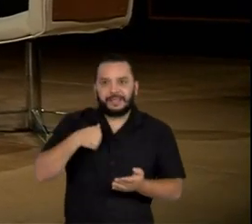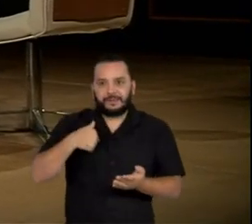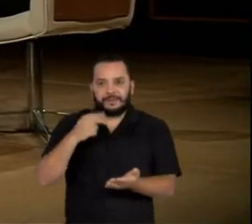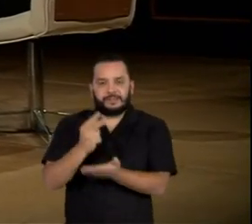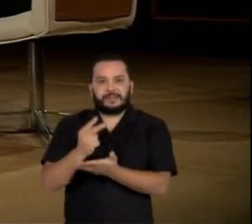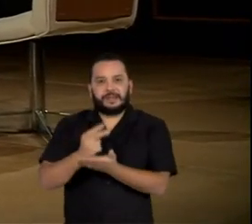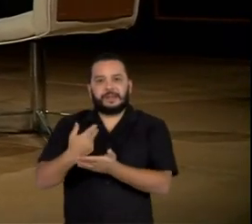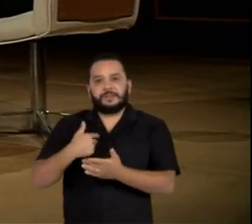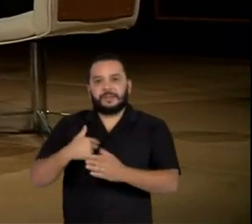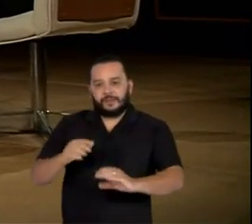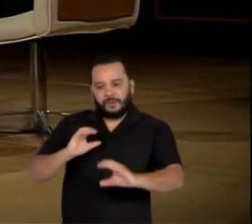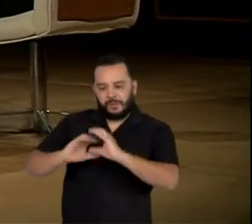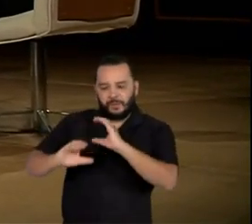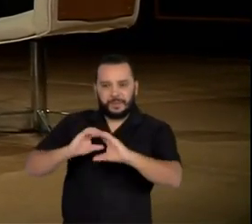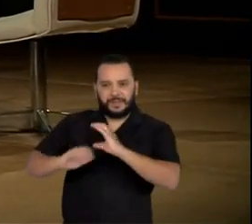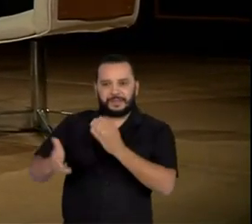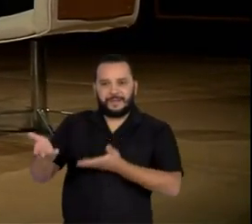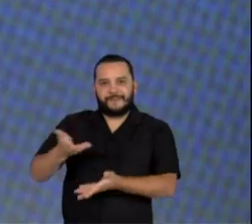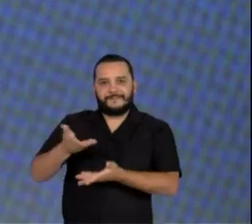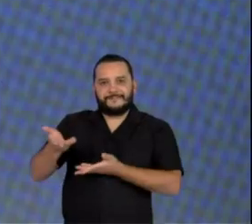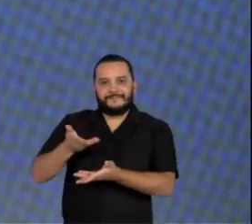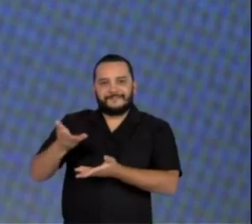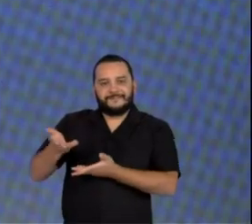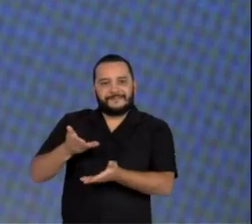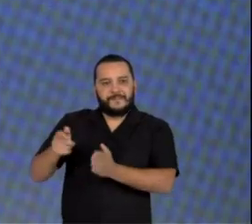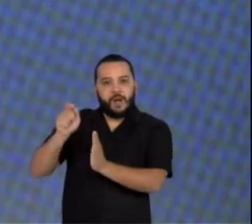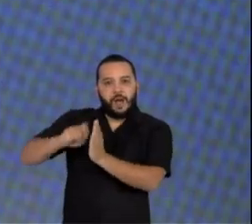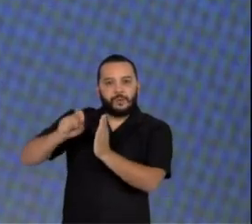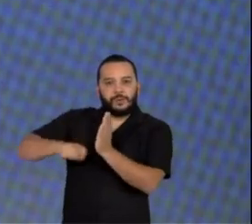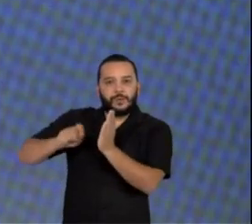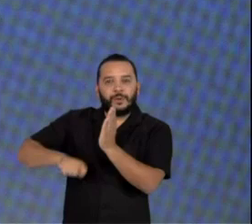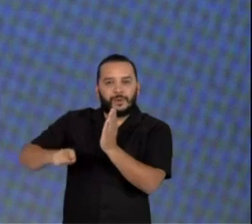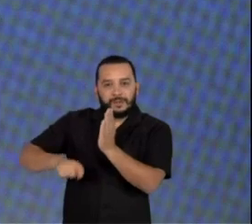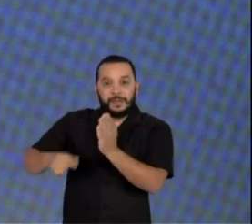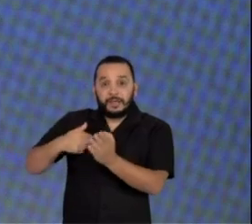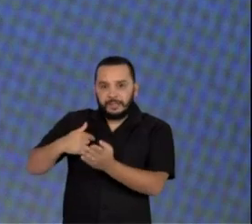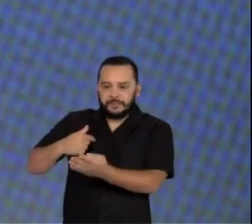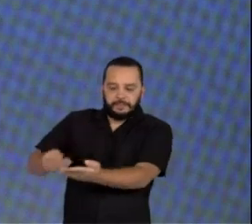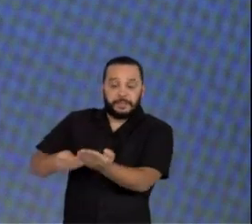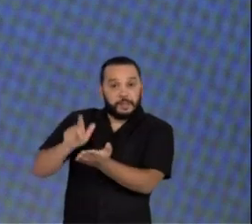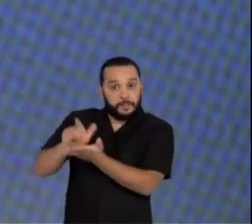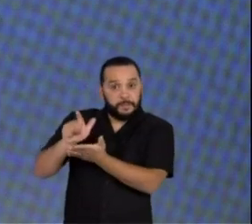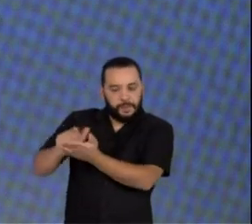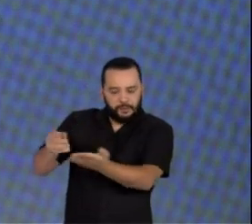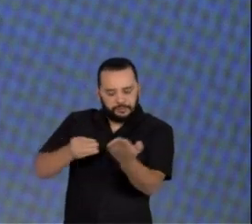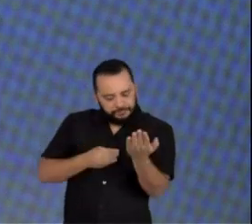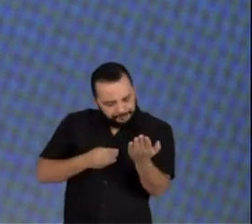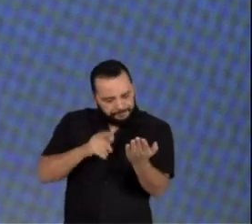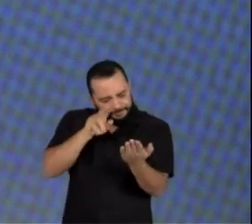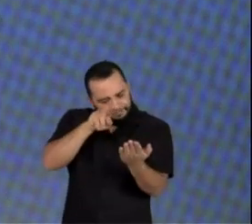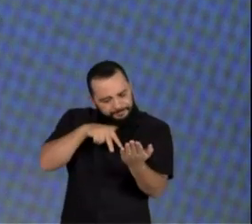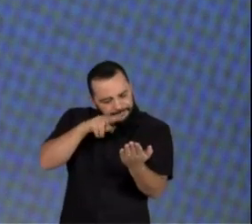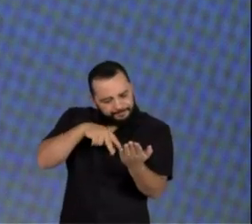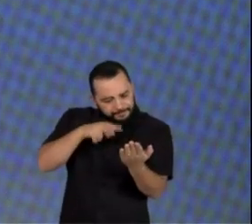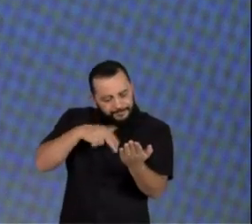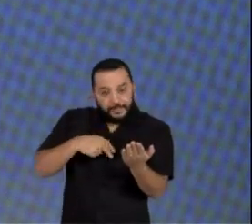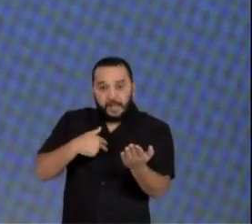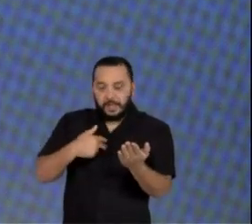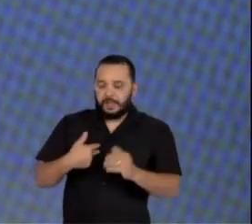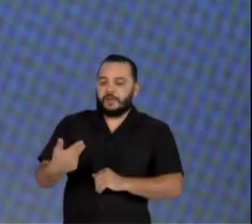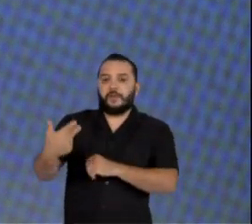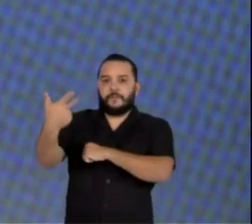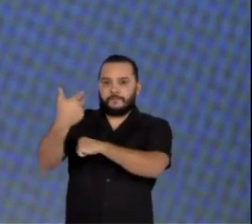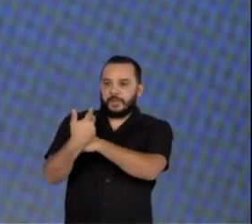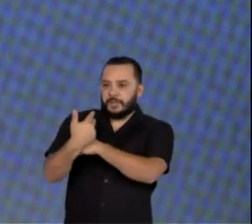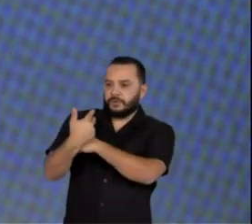comunicação secreta, misteriosa com os meus autores. Eles me mandam uma coisa no papel e eu mando para eles pelo vídeo. A